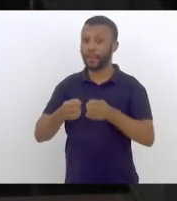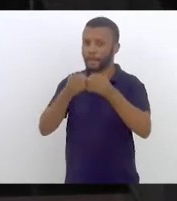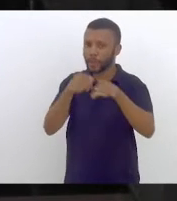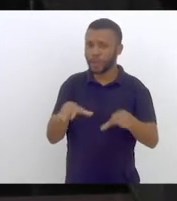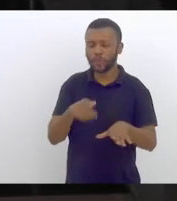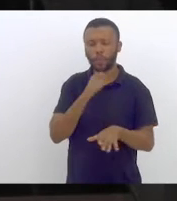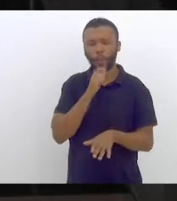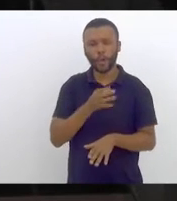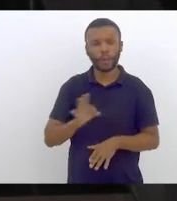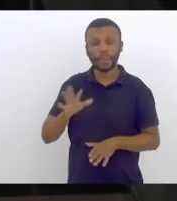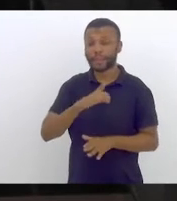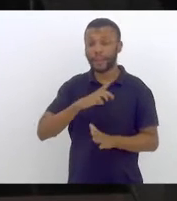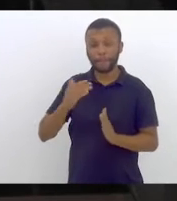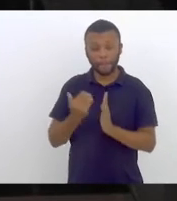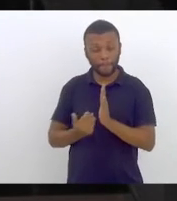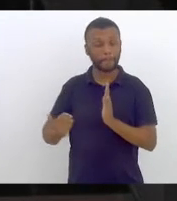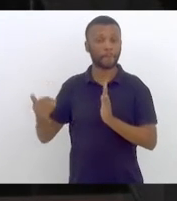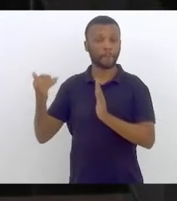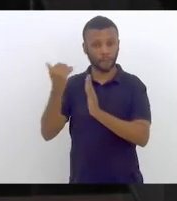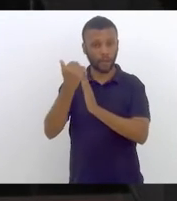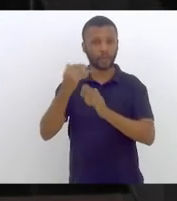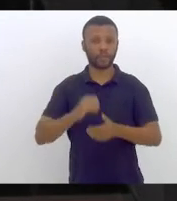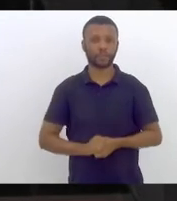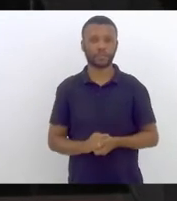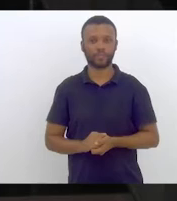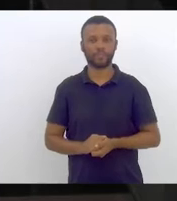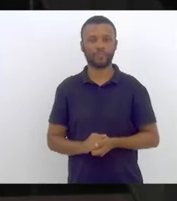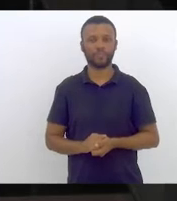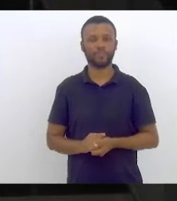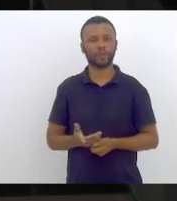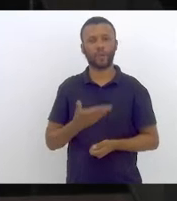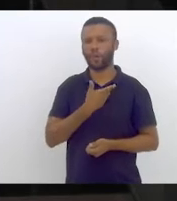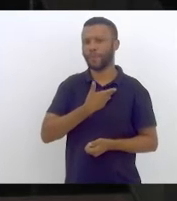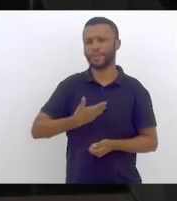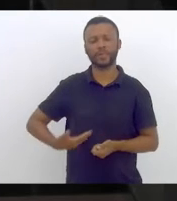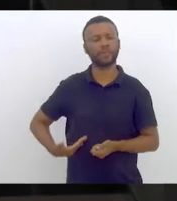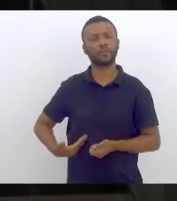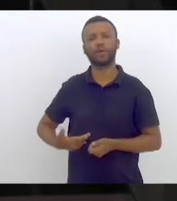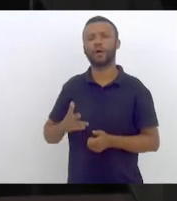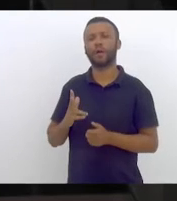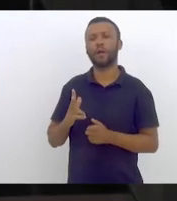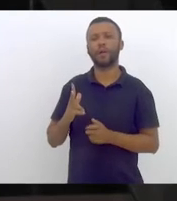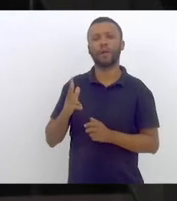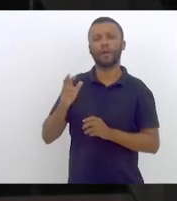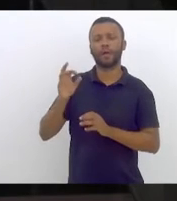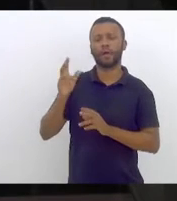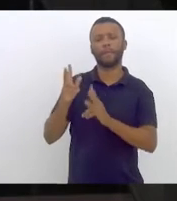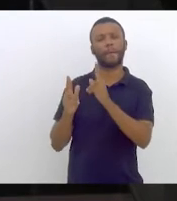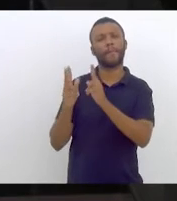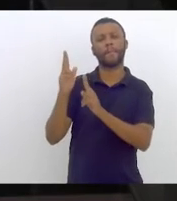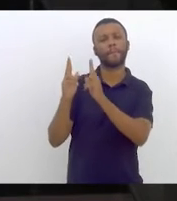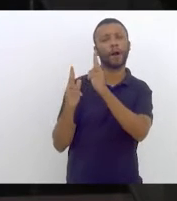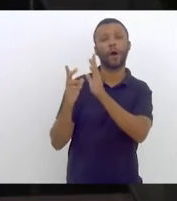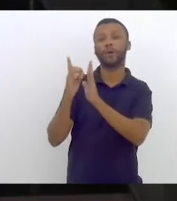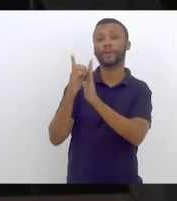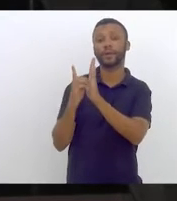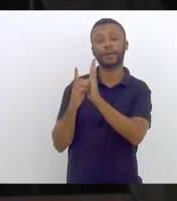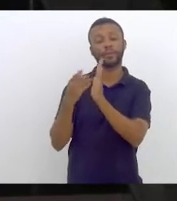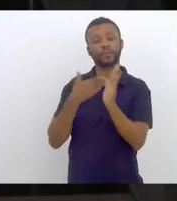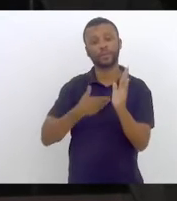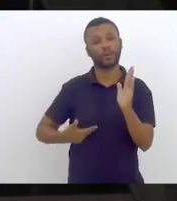tem mais. O governador editou o decreto estadual